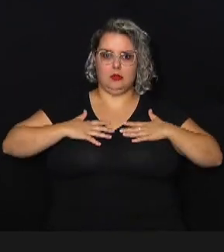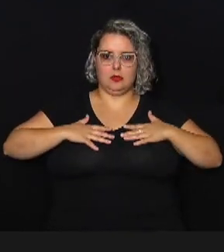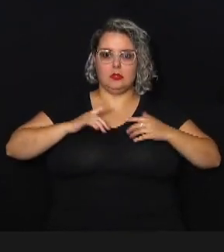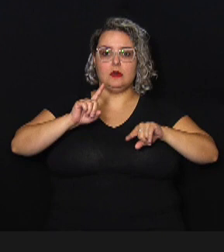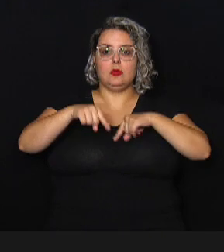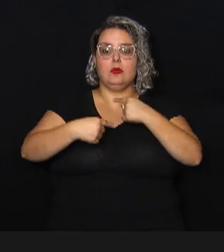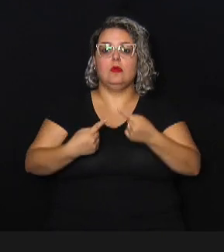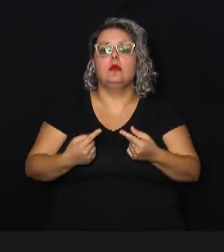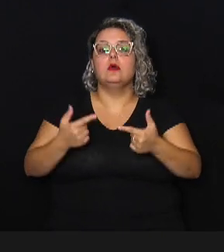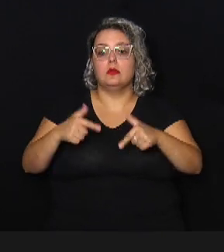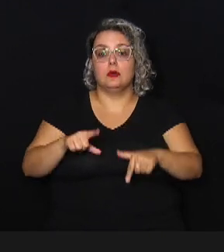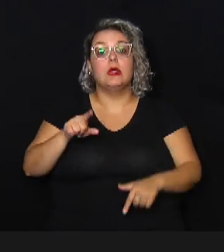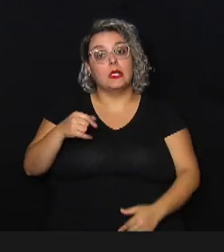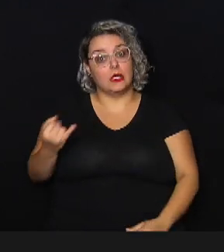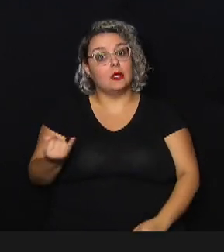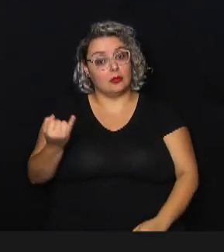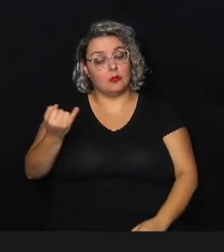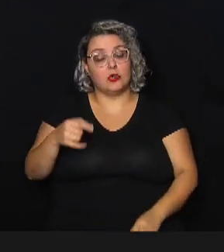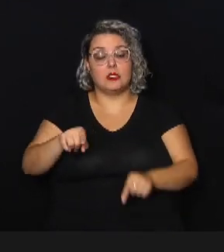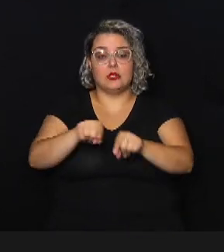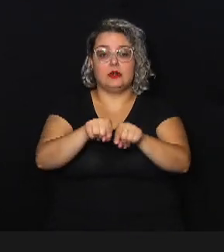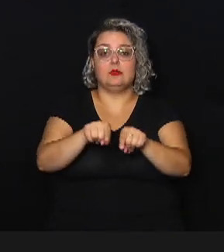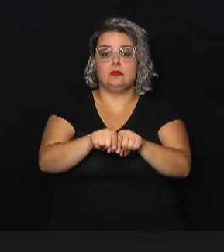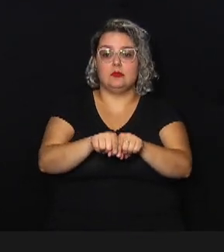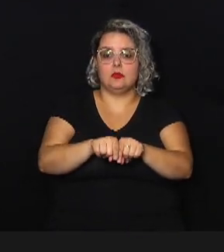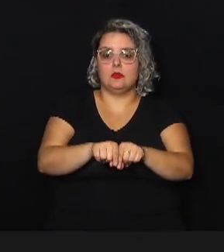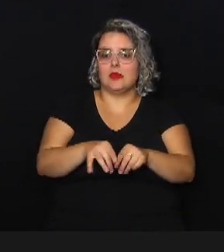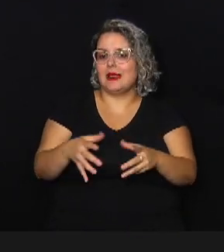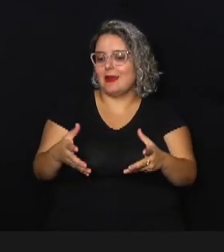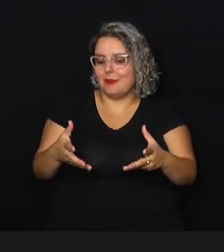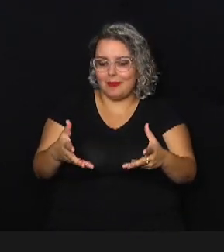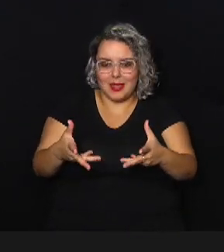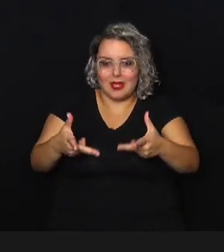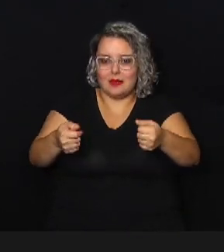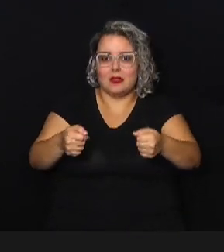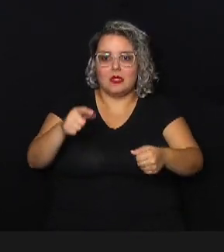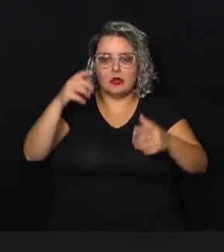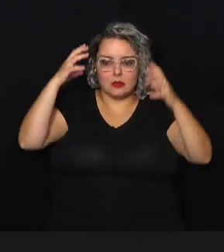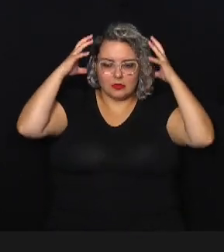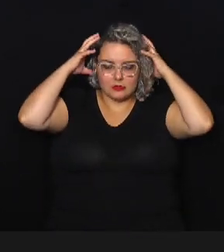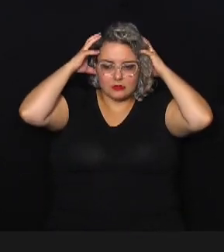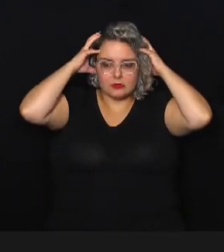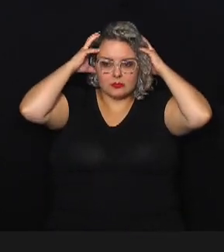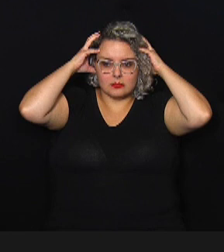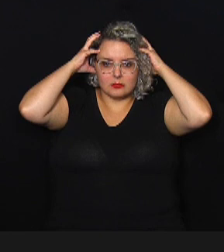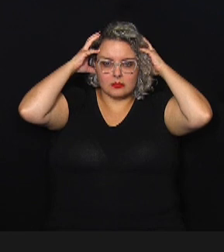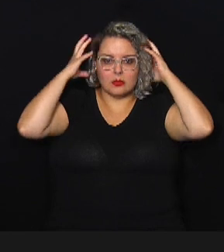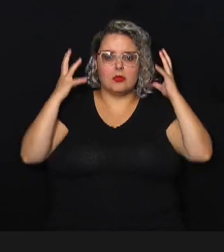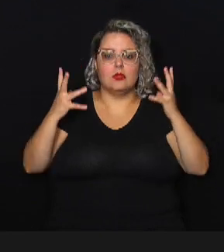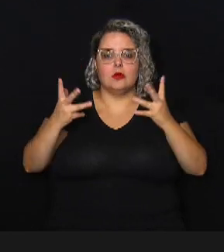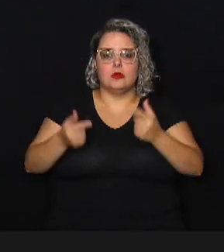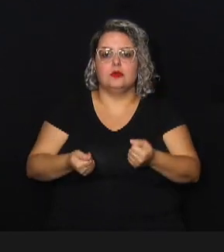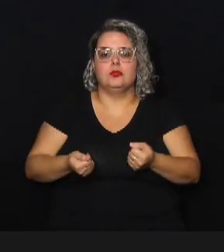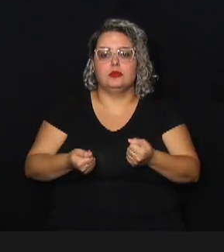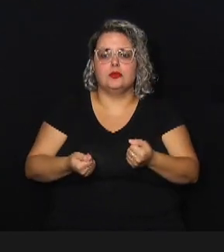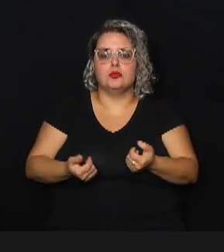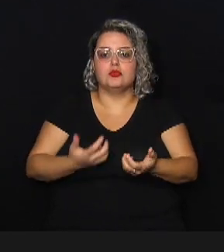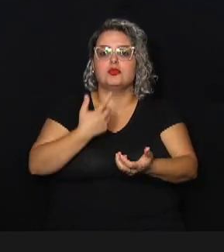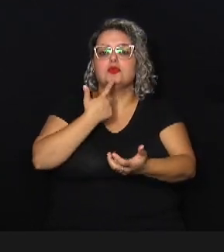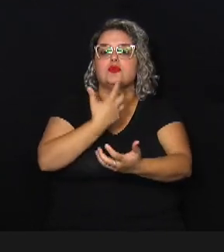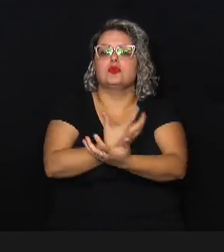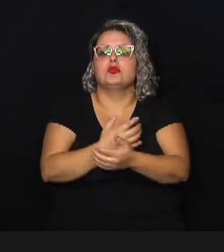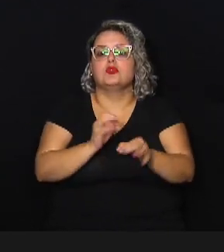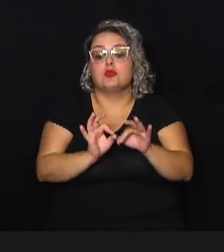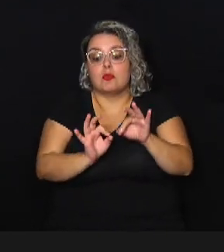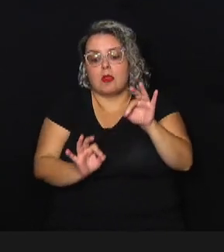que é muito interessante, que é rico de medula óssea, que é o crânio. Então, todos os ossos longos do nosso corpo, a gente fala